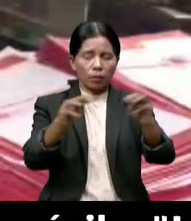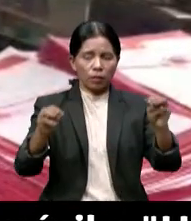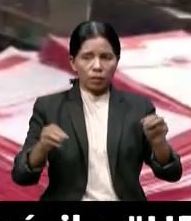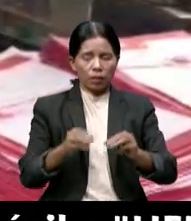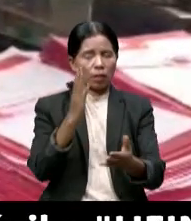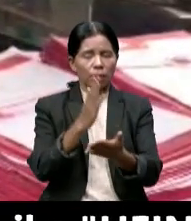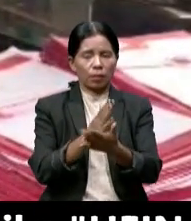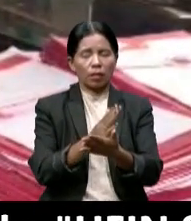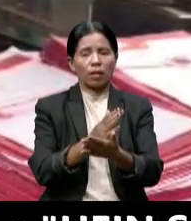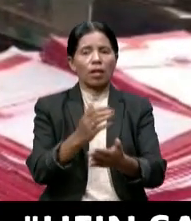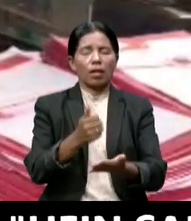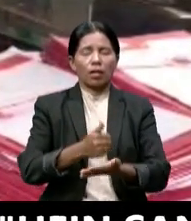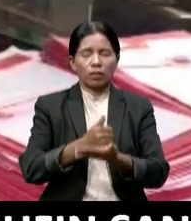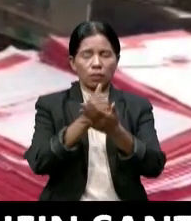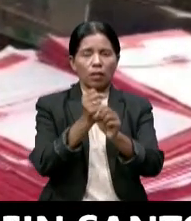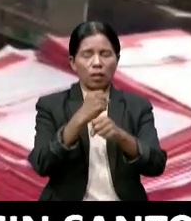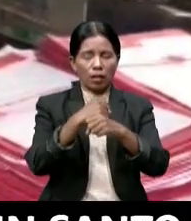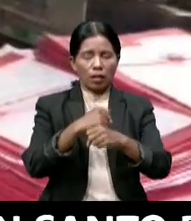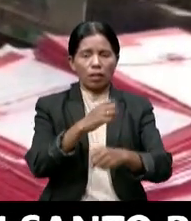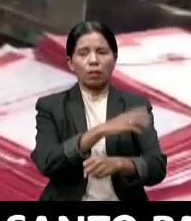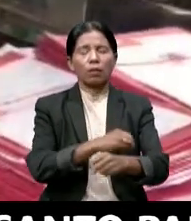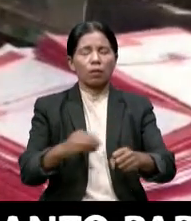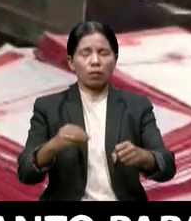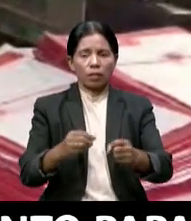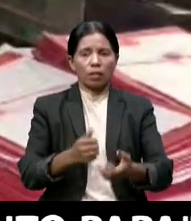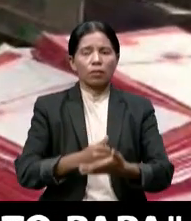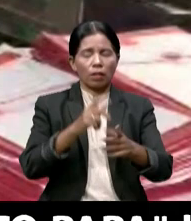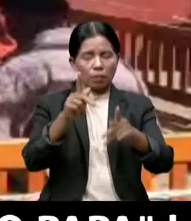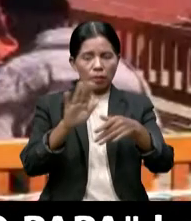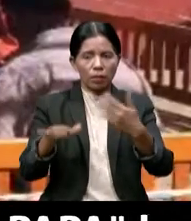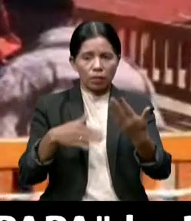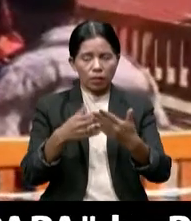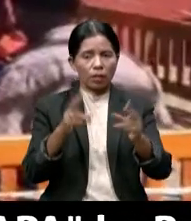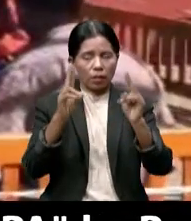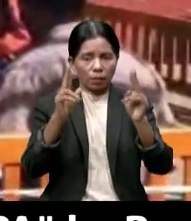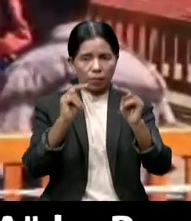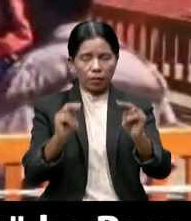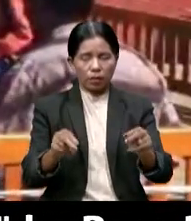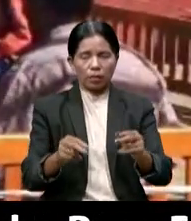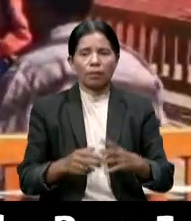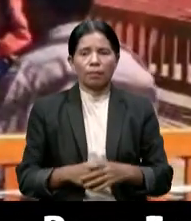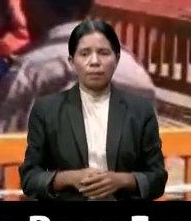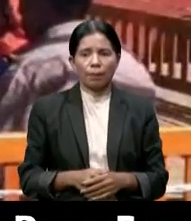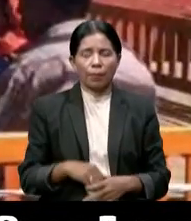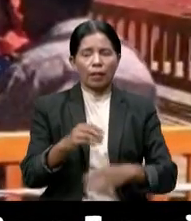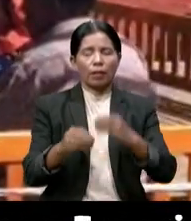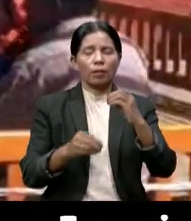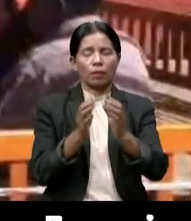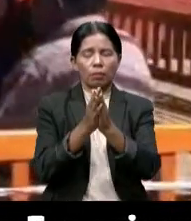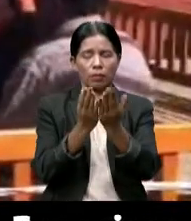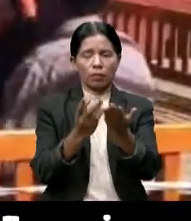suspende atendimento pasaporte, mas bia nacional continua halo atendimento basida dadang sira nebe urgentemente persija pasaporte. Quando o